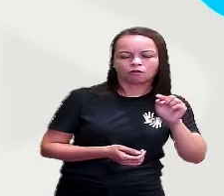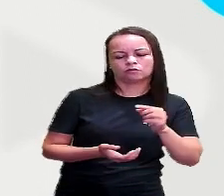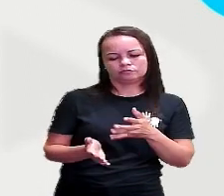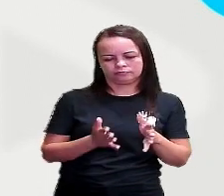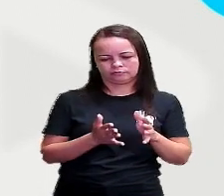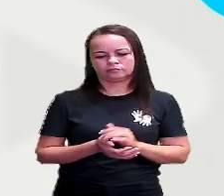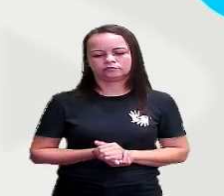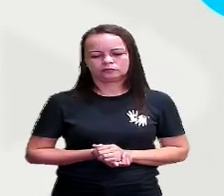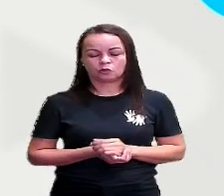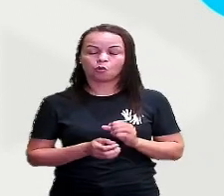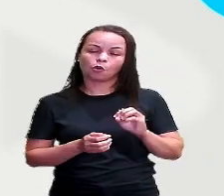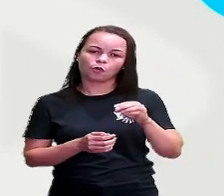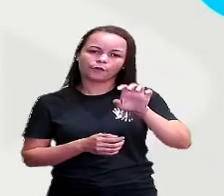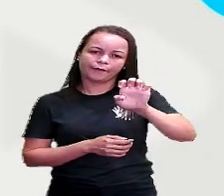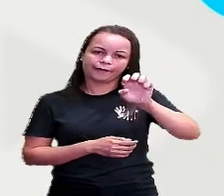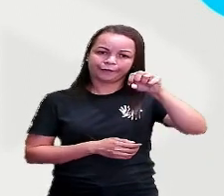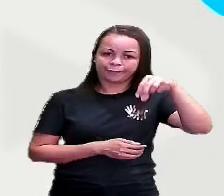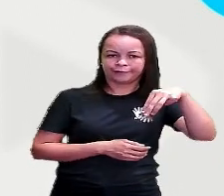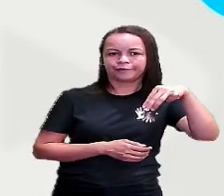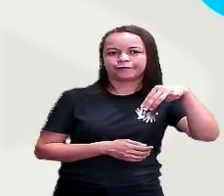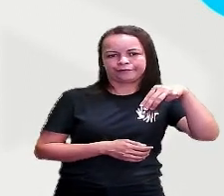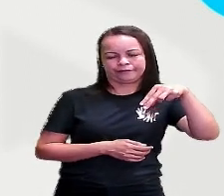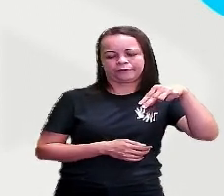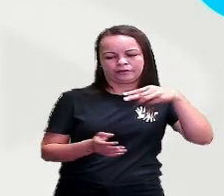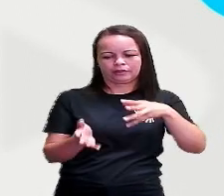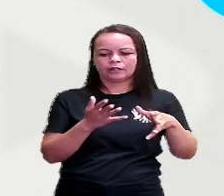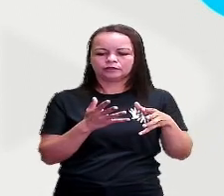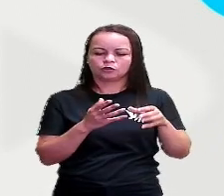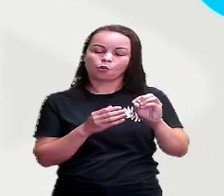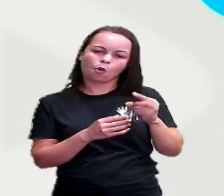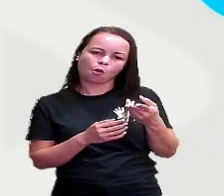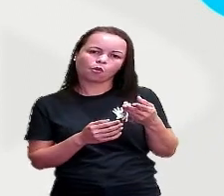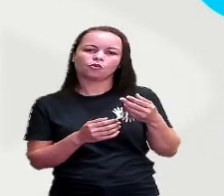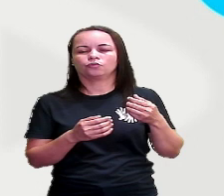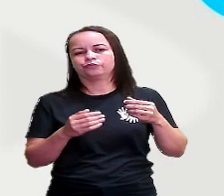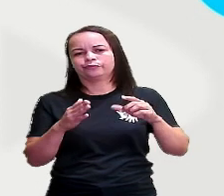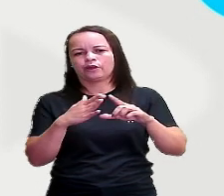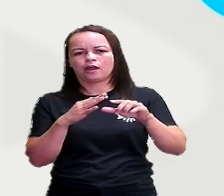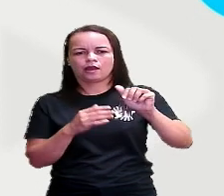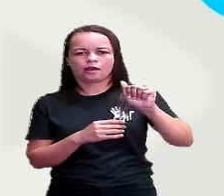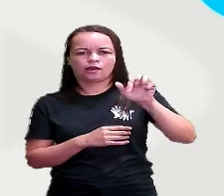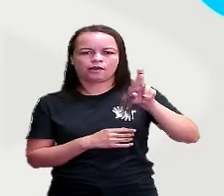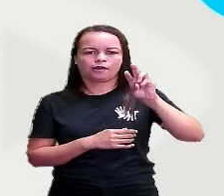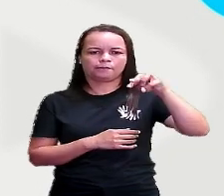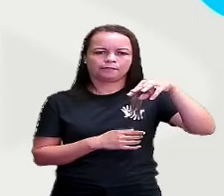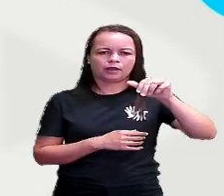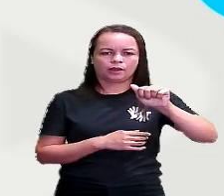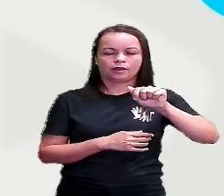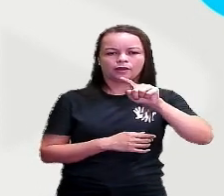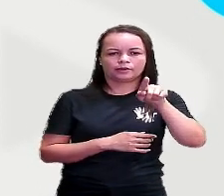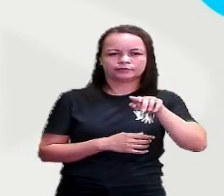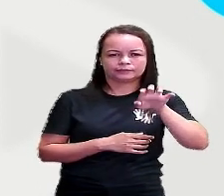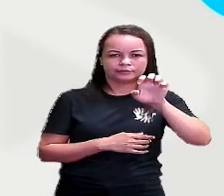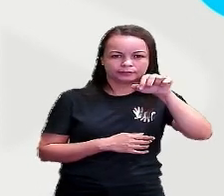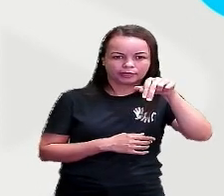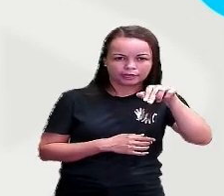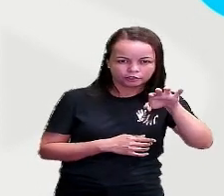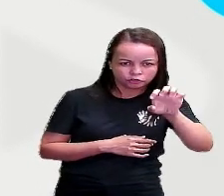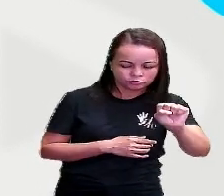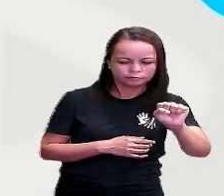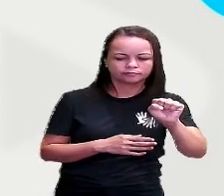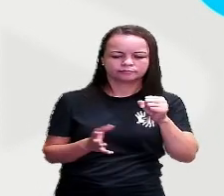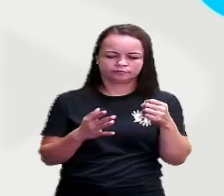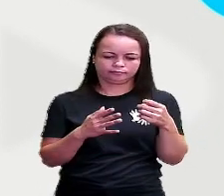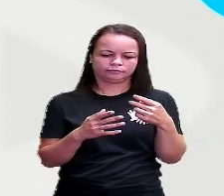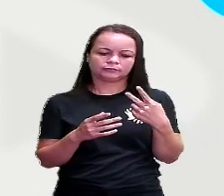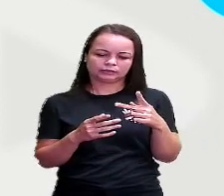como armazém, ou então armazéns, no plural, tem que ser acentuada, porque é de acordo com as regras, tá bom? Então,